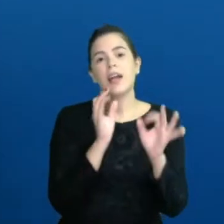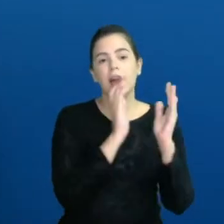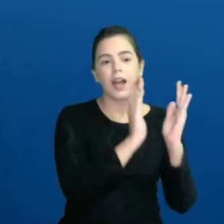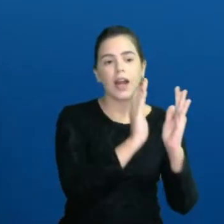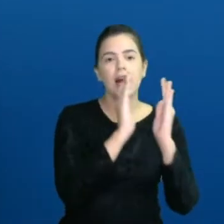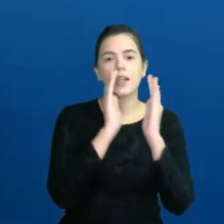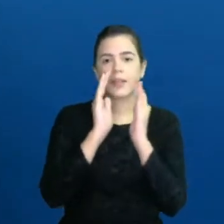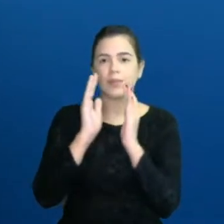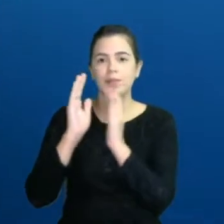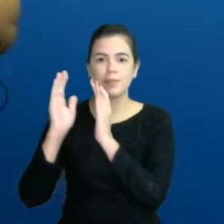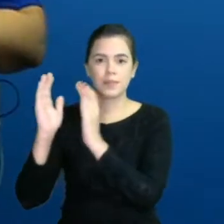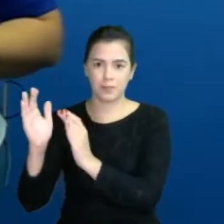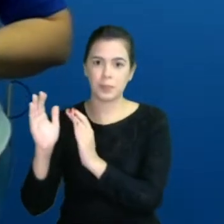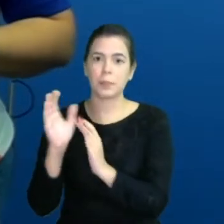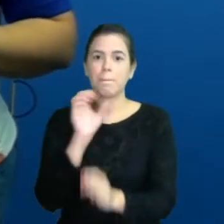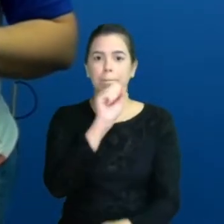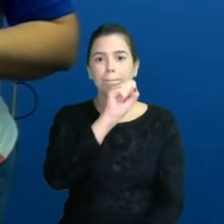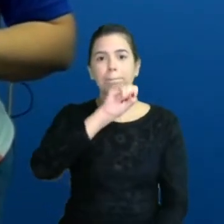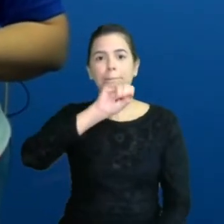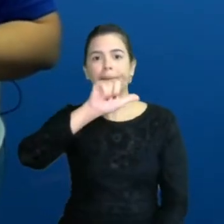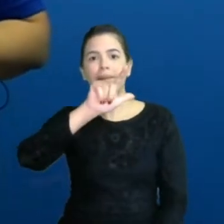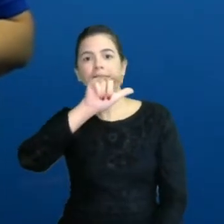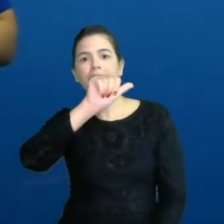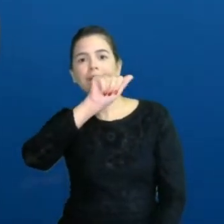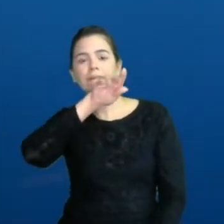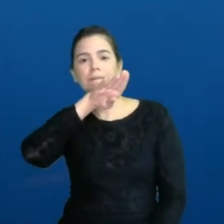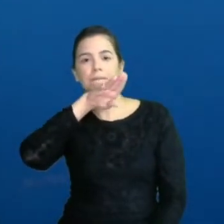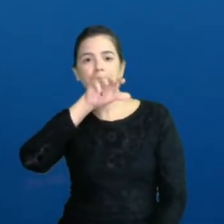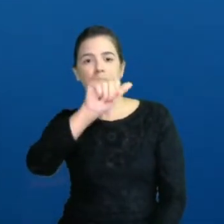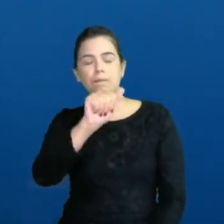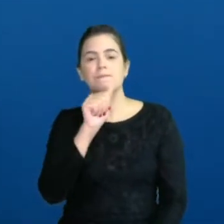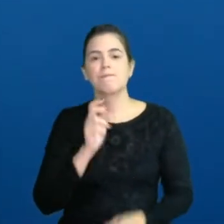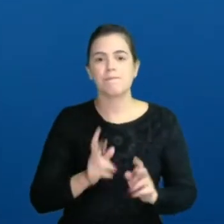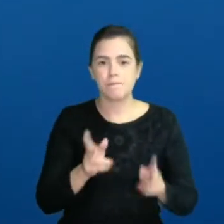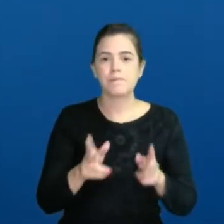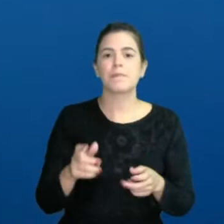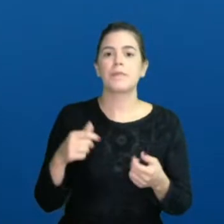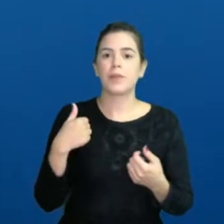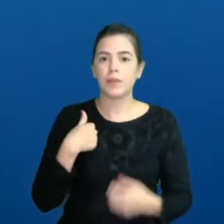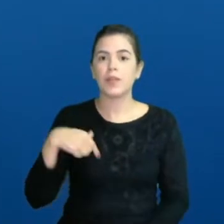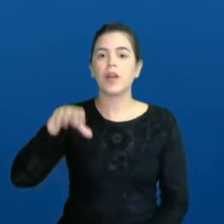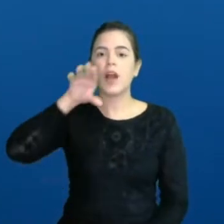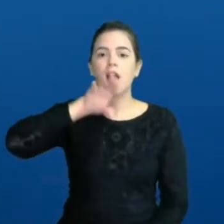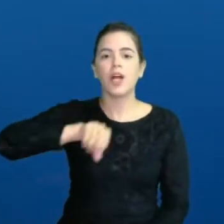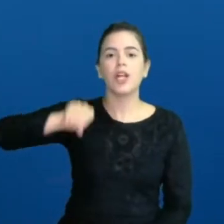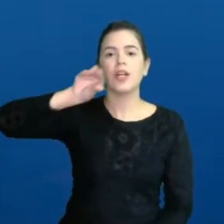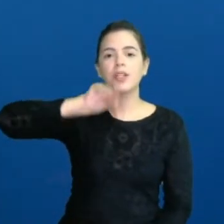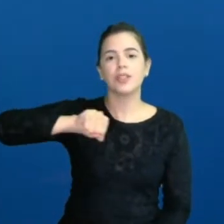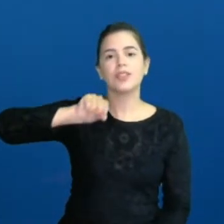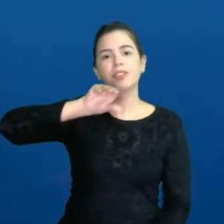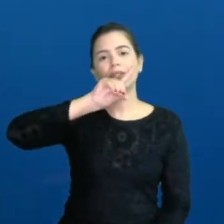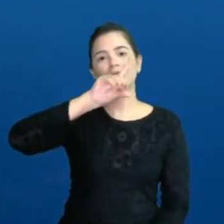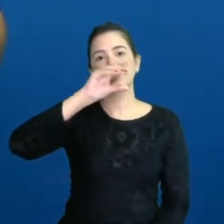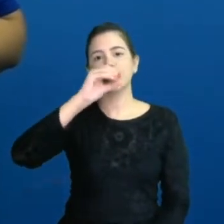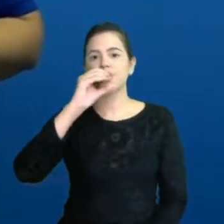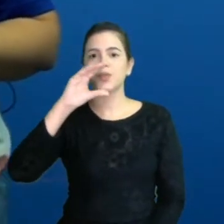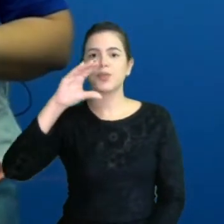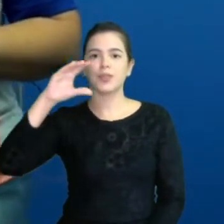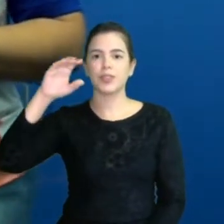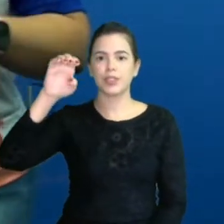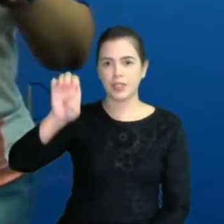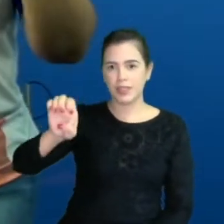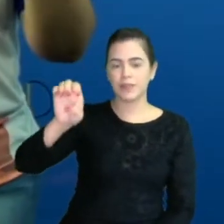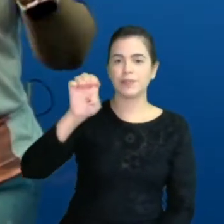gráfico. Sílaba é quantas vezes eu abro a minha boquinha para falar aquela palavra. São os pedaços orais,